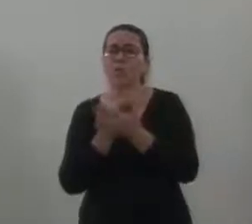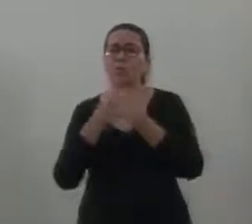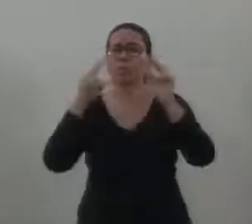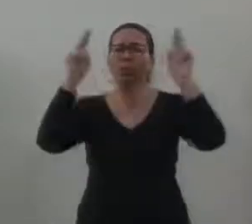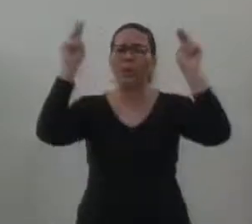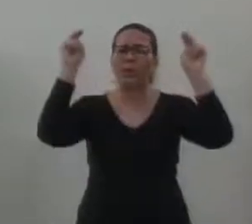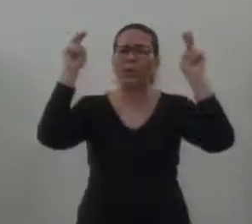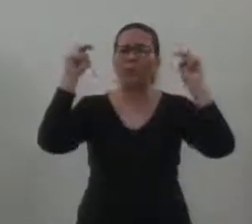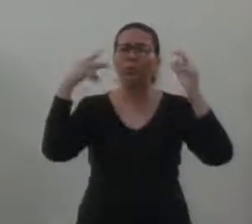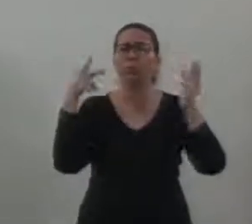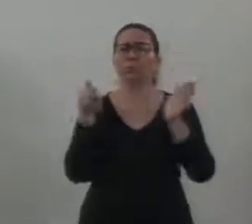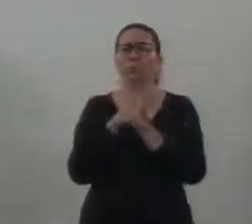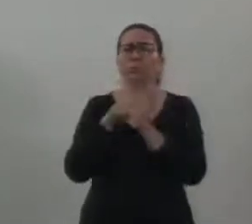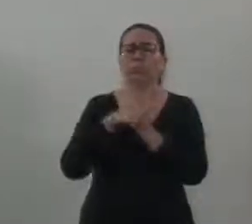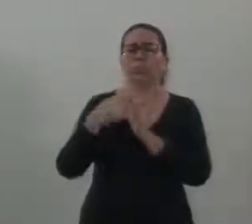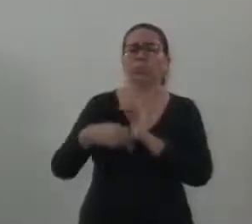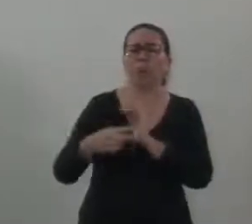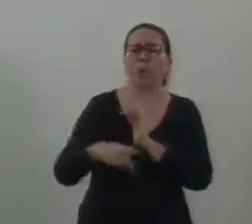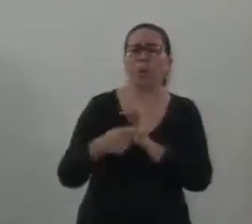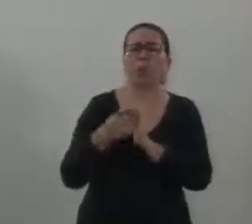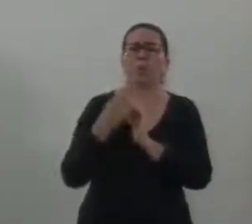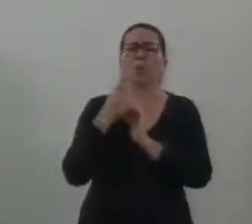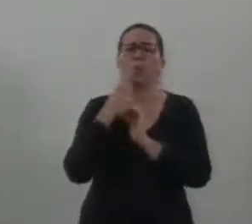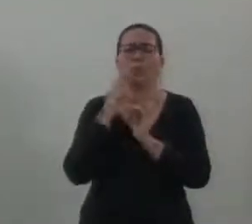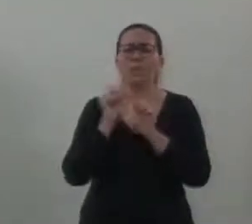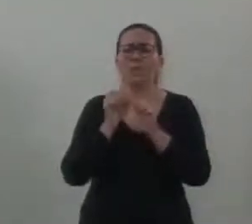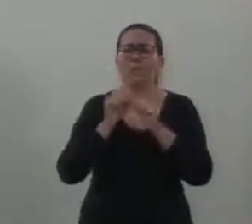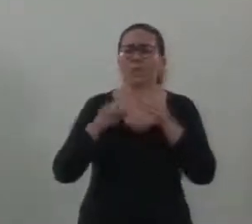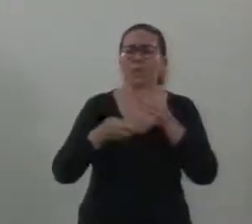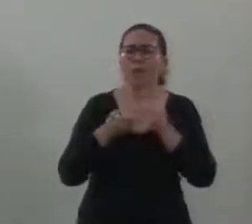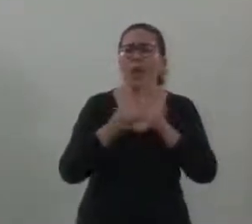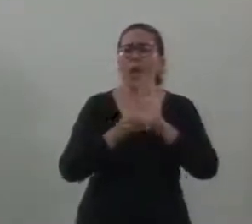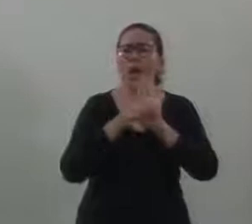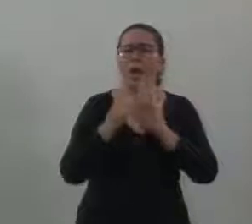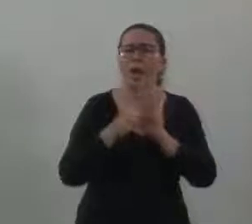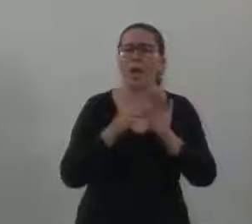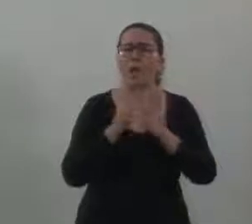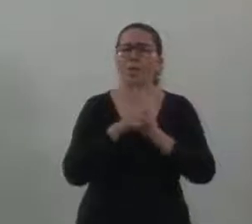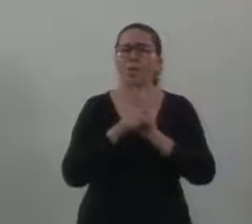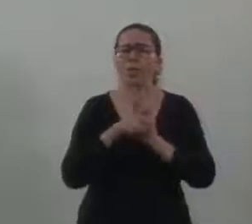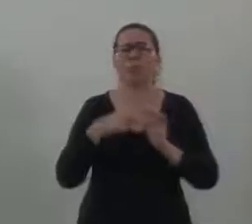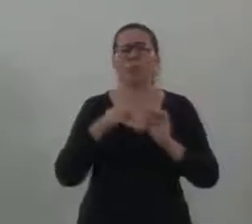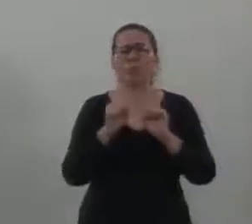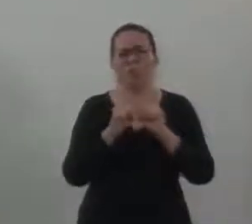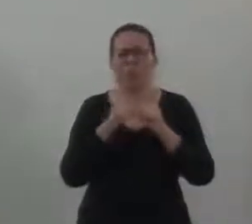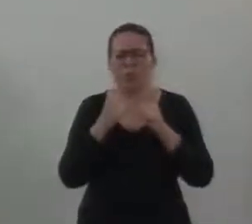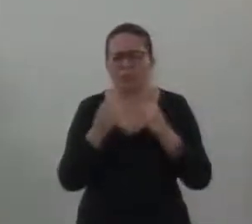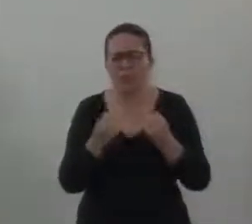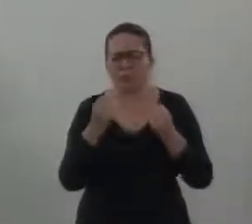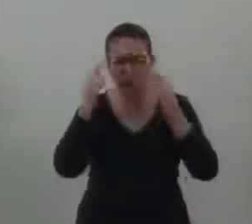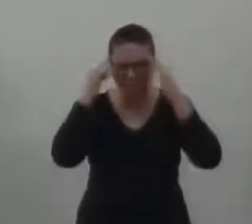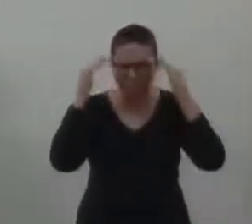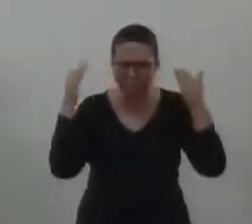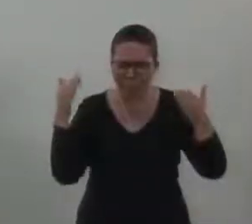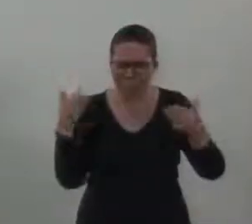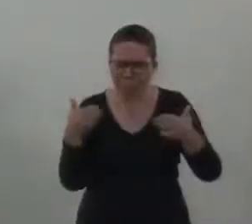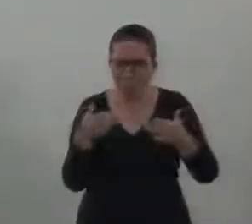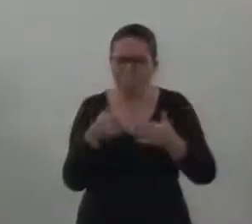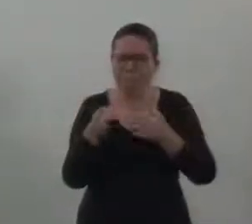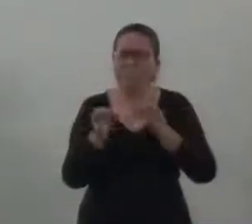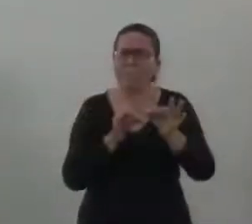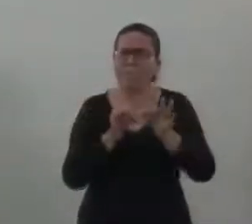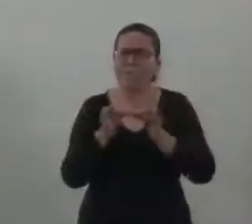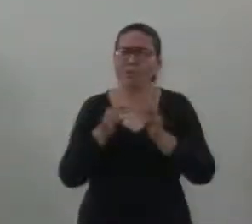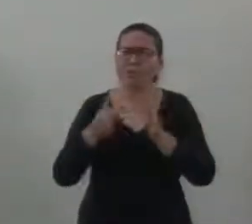assuntos do município, para preparar algumas emendas, alguns projetos, e eu me dediquei bastante ao plano diretor. Eu tenho percebido